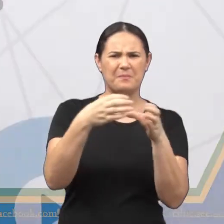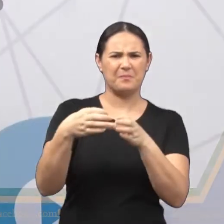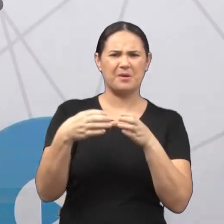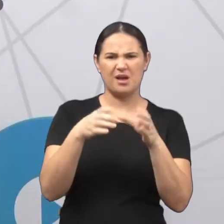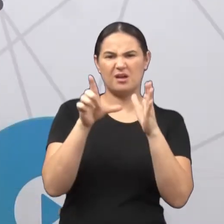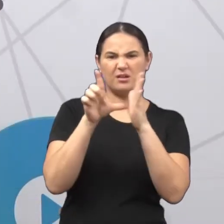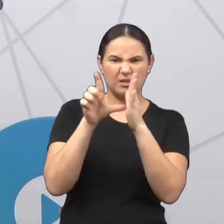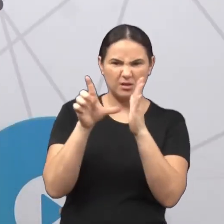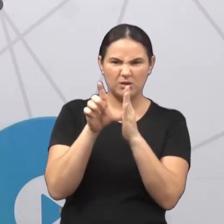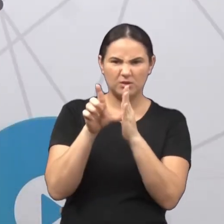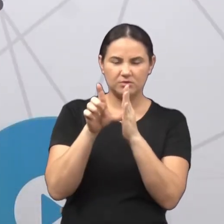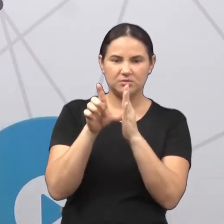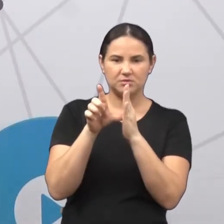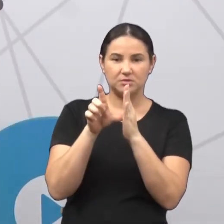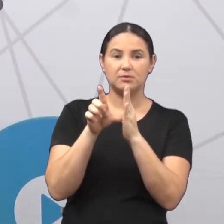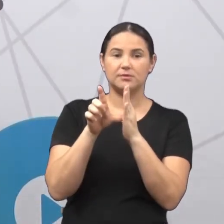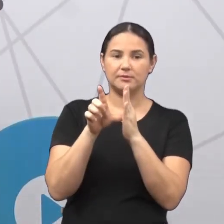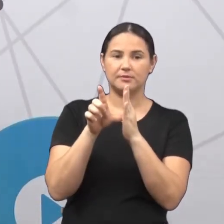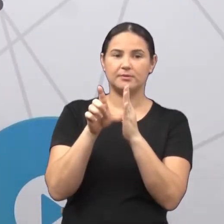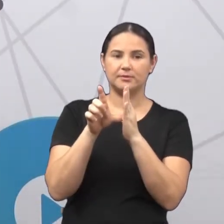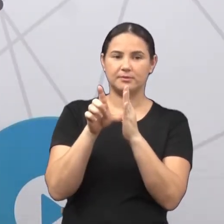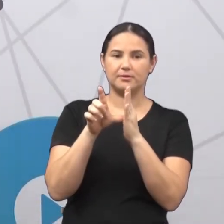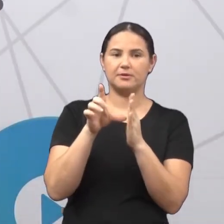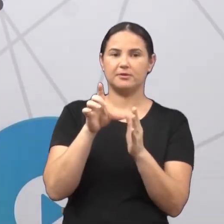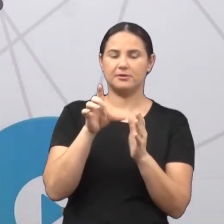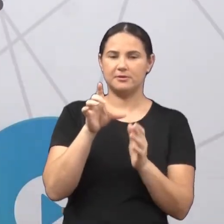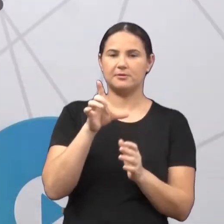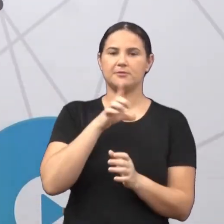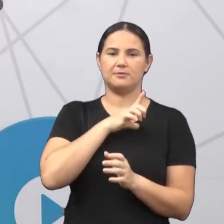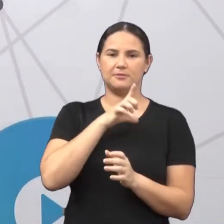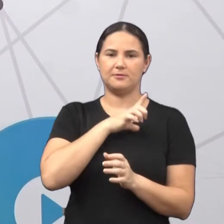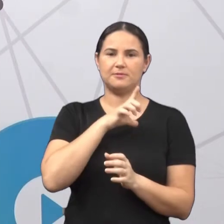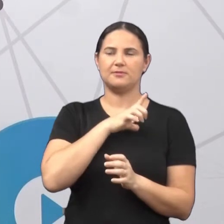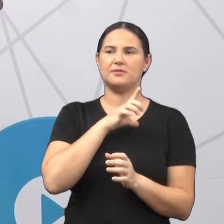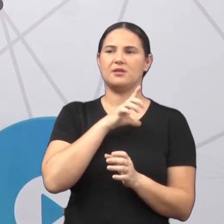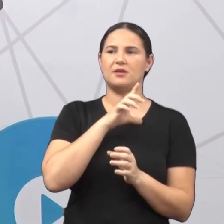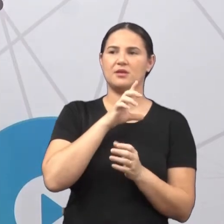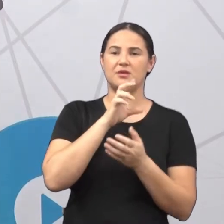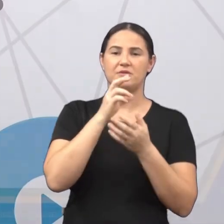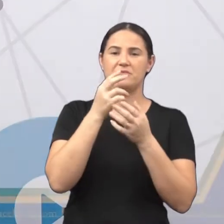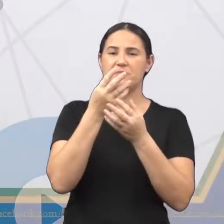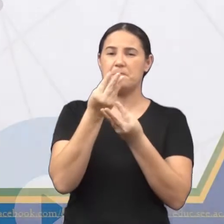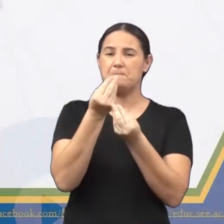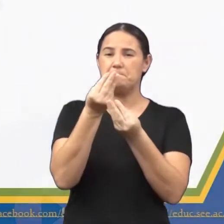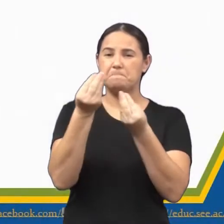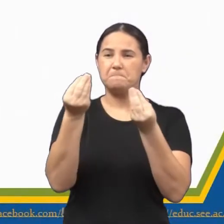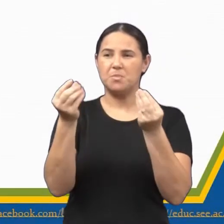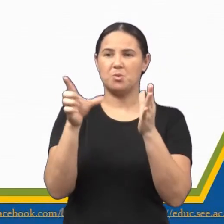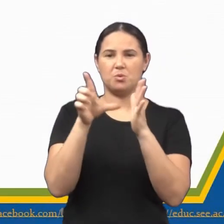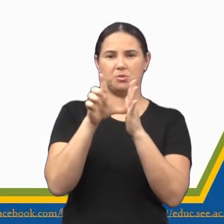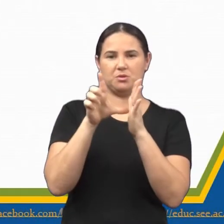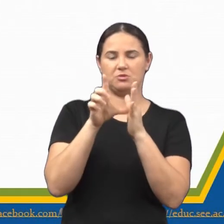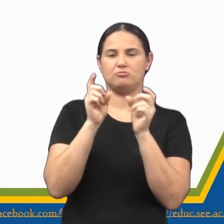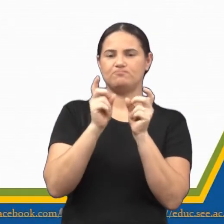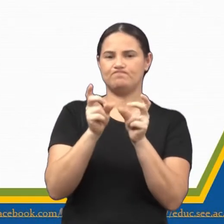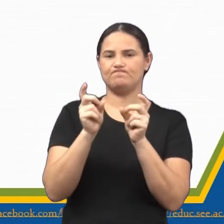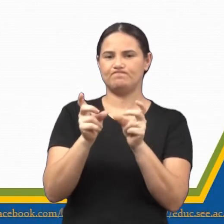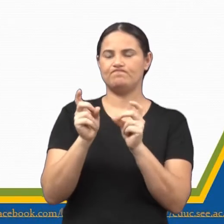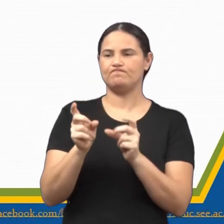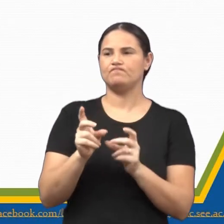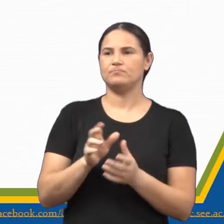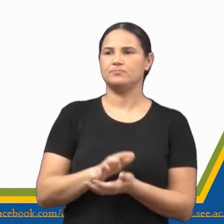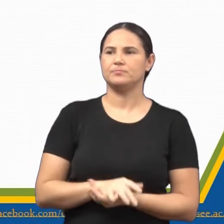Sim, aqueles que tem bastante o quê? Comércio. Vamos ver como é que eles são. São constituídos